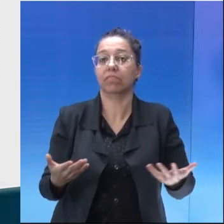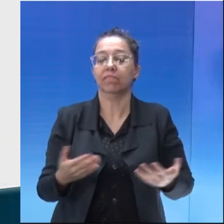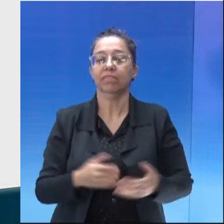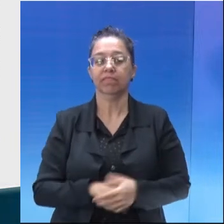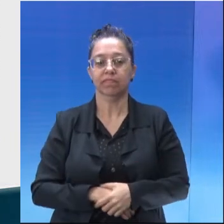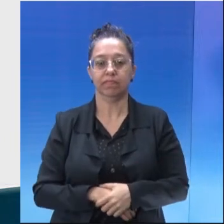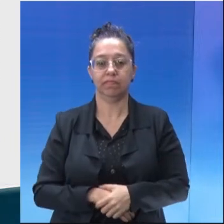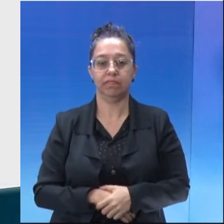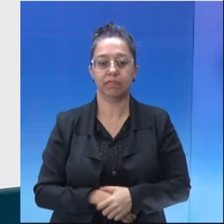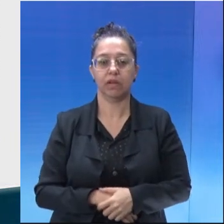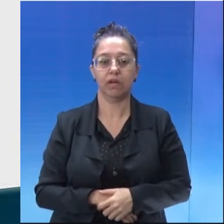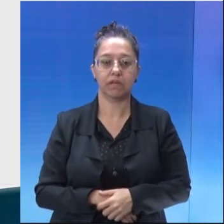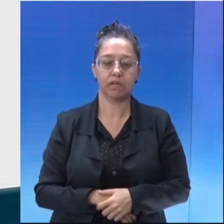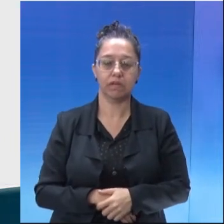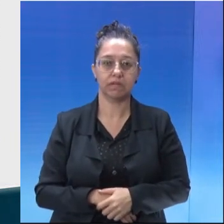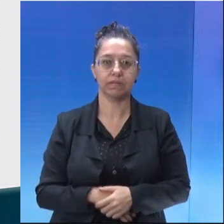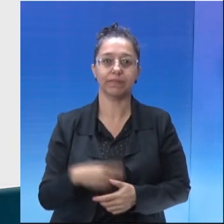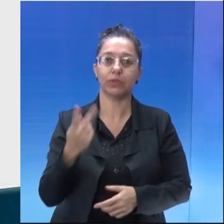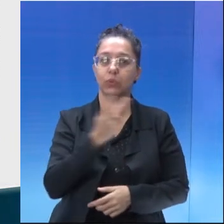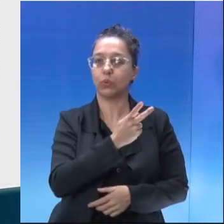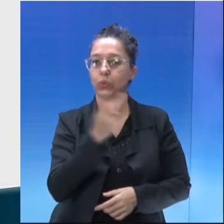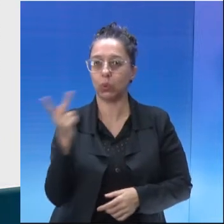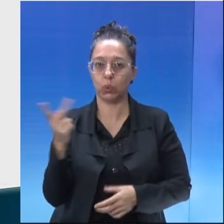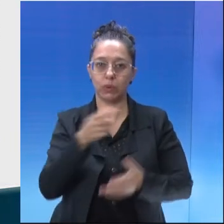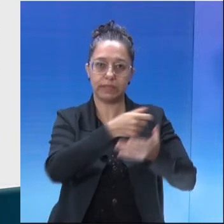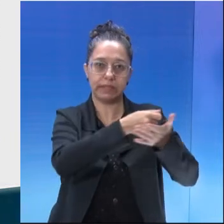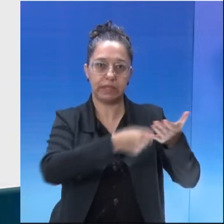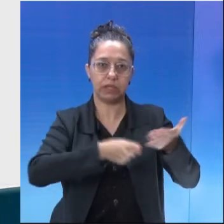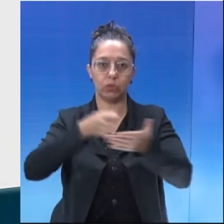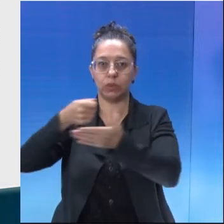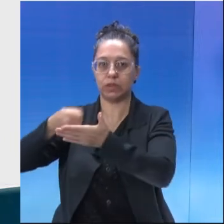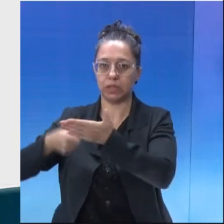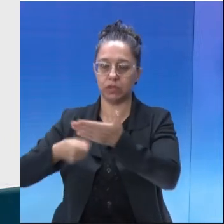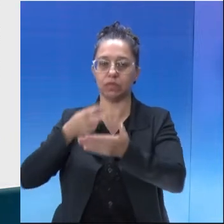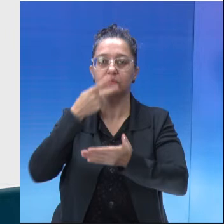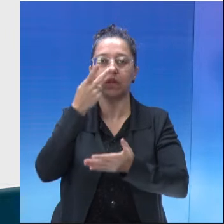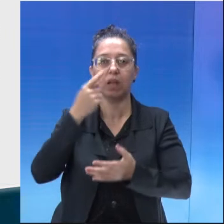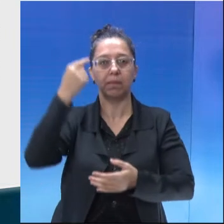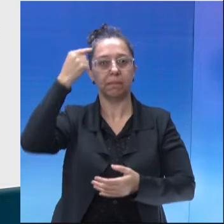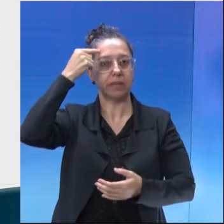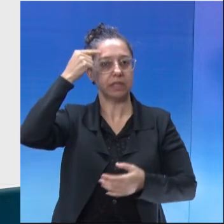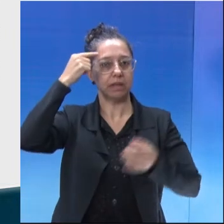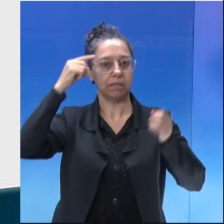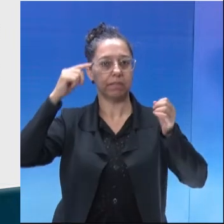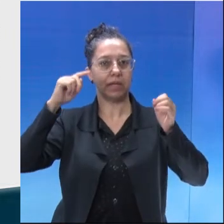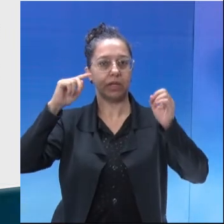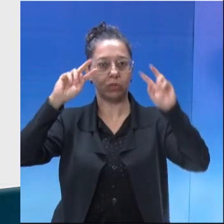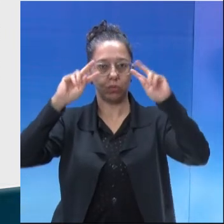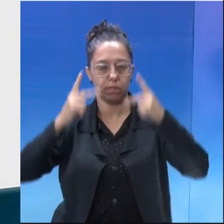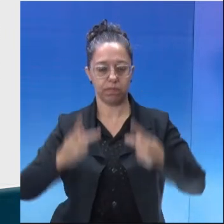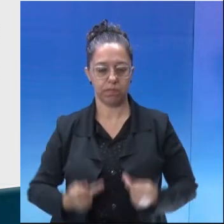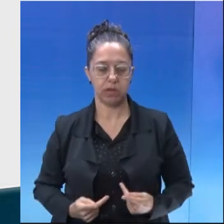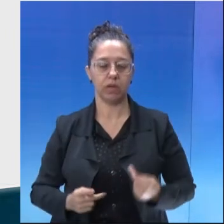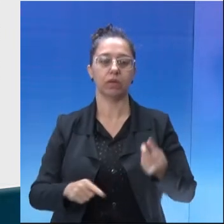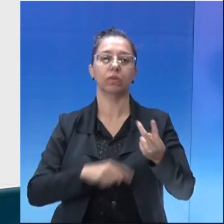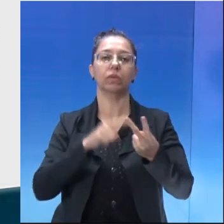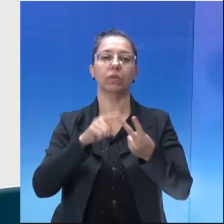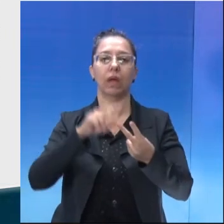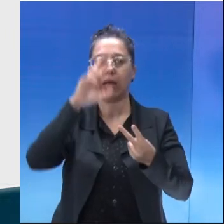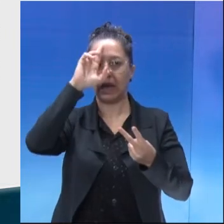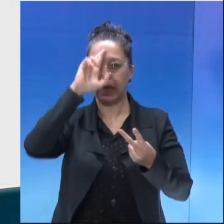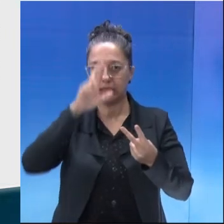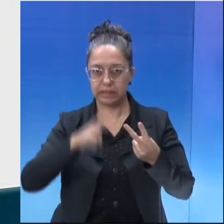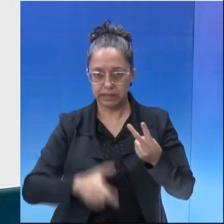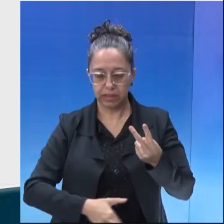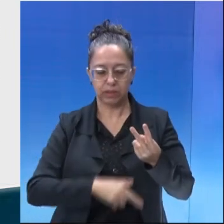apenas uma questão de fé. Então vocês viram que os dois estão falando de pensamento humano, estão falando